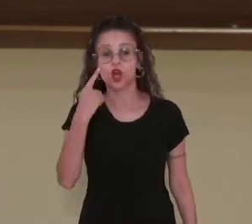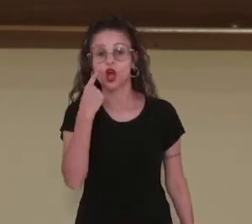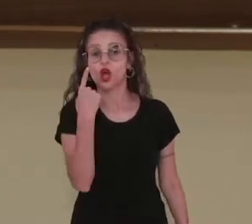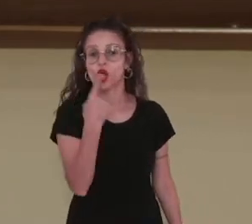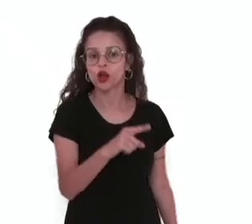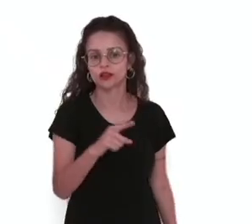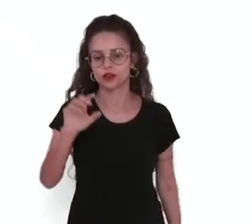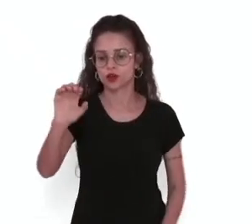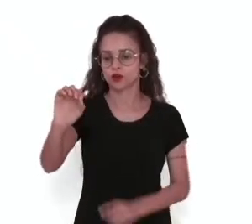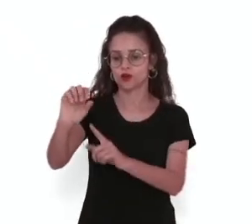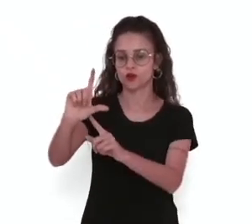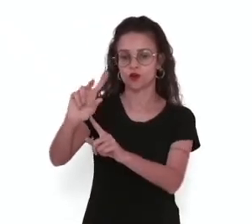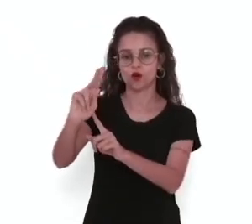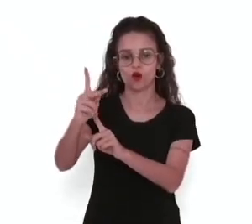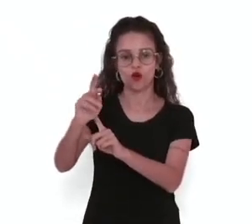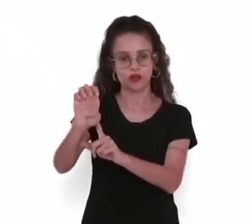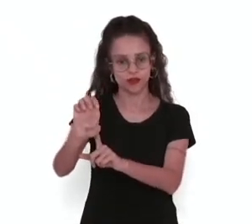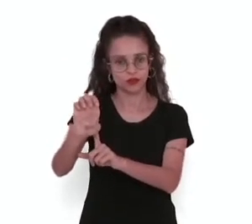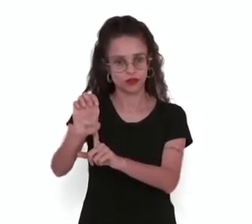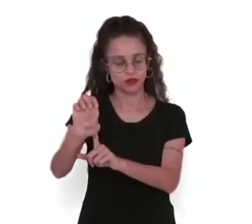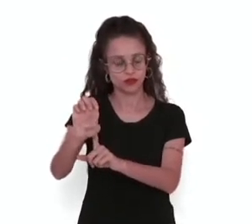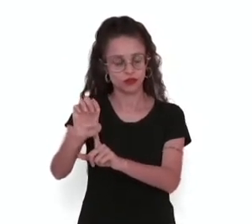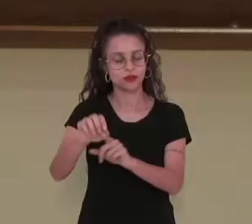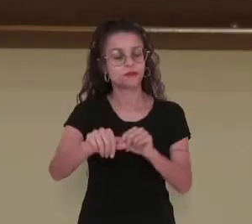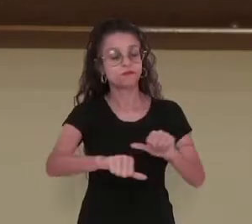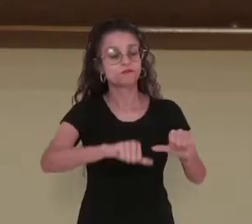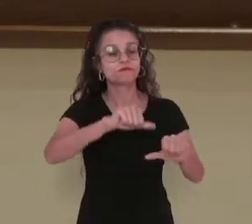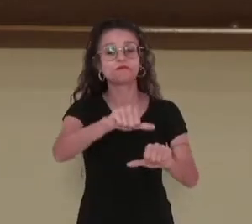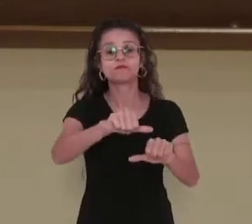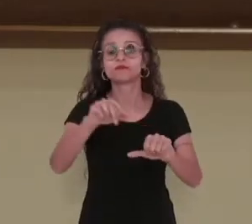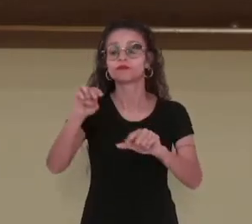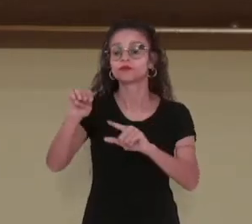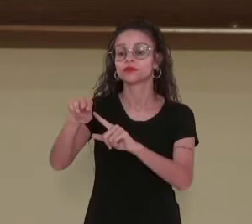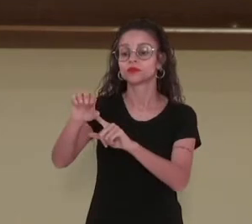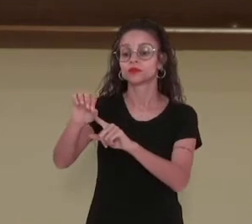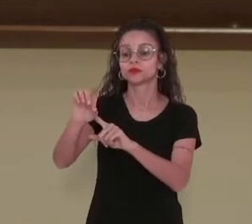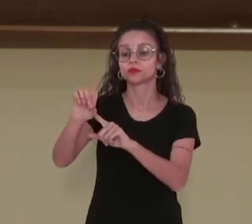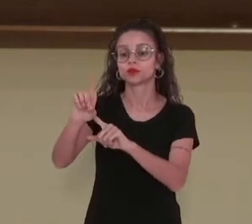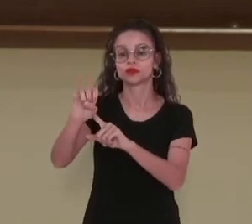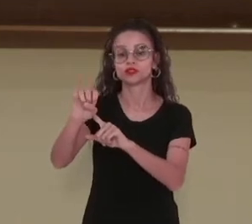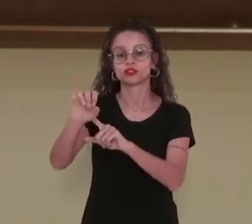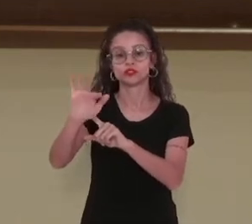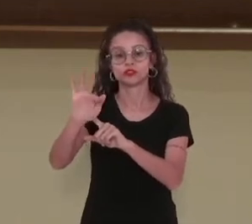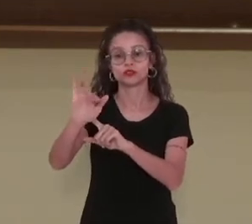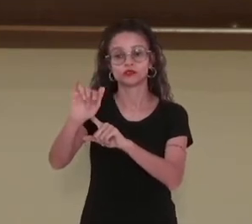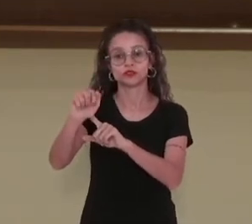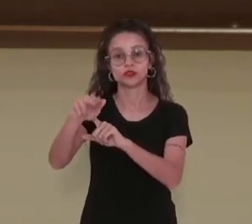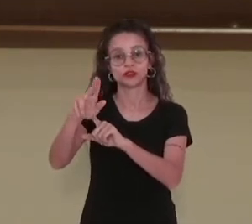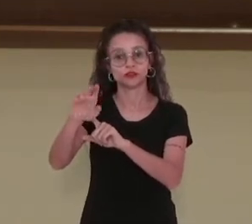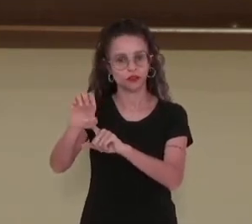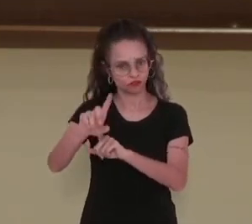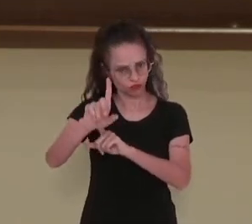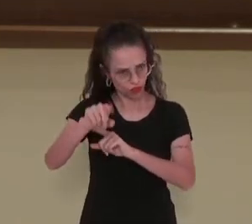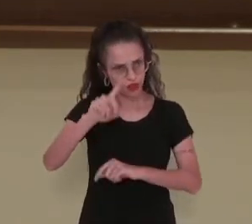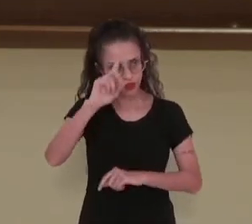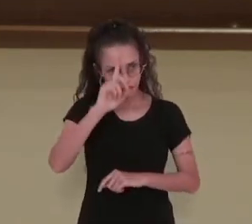triste visão, modifique a situação, o modifique está como? No